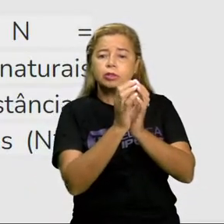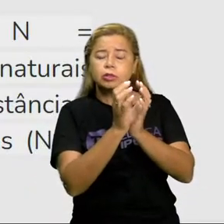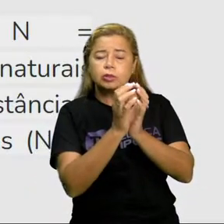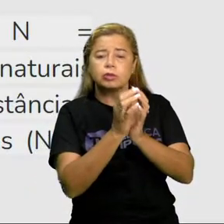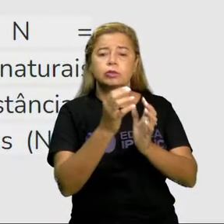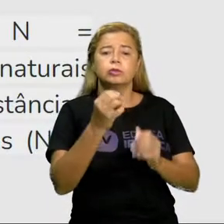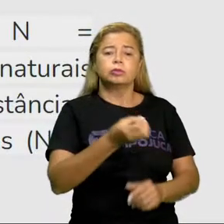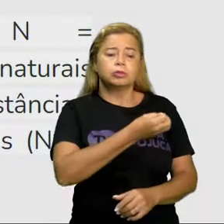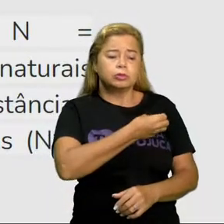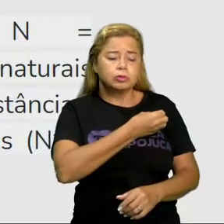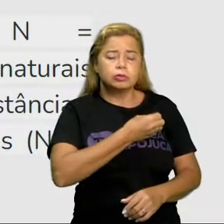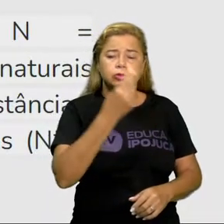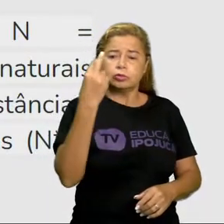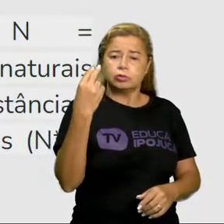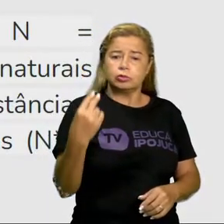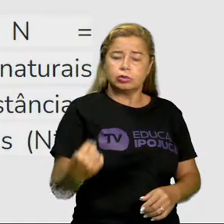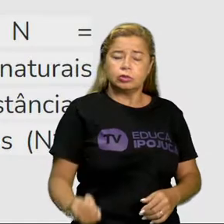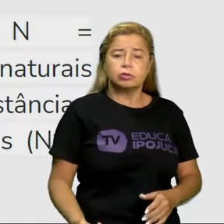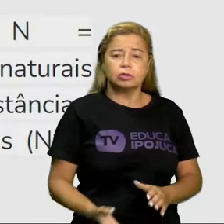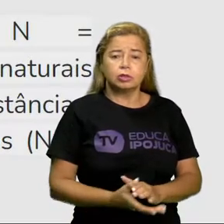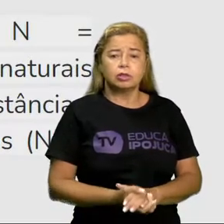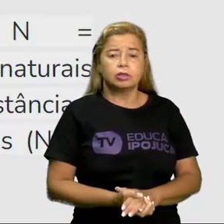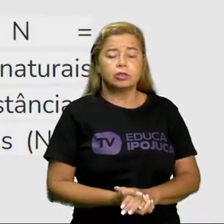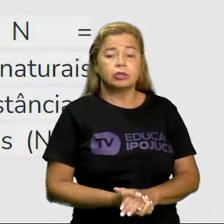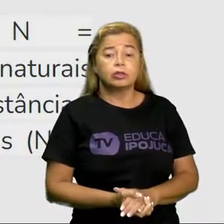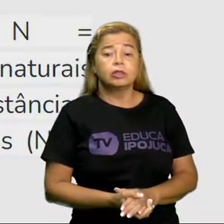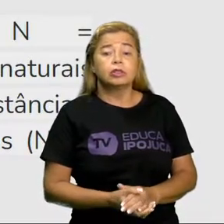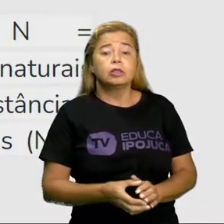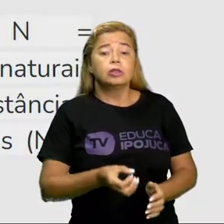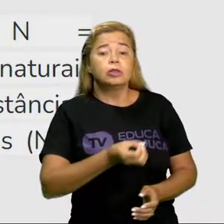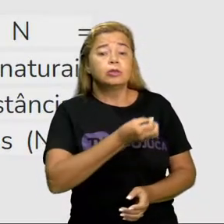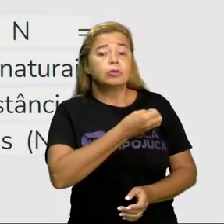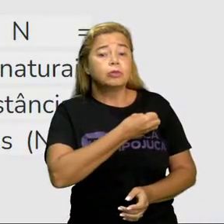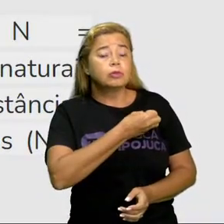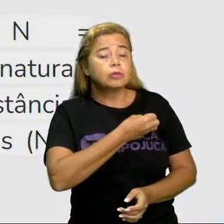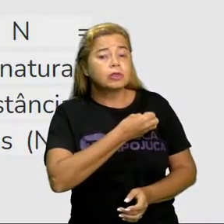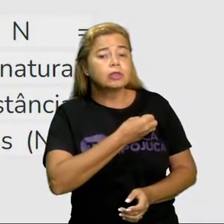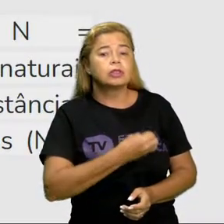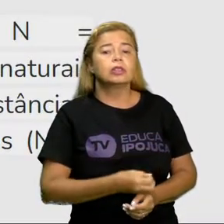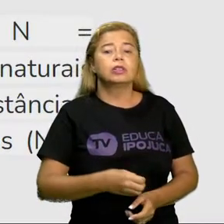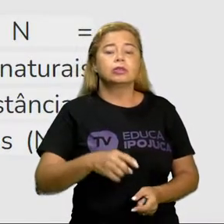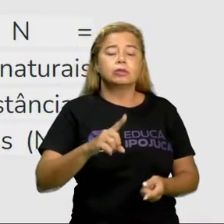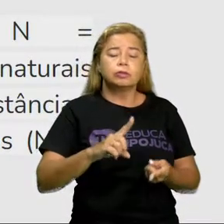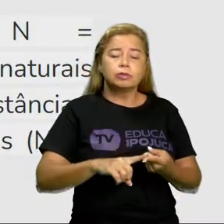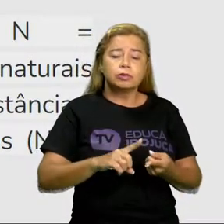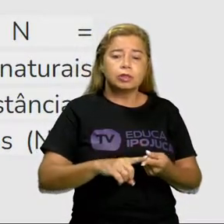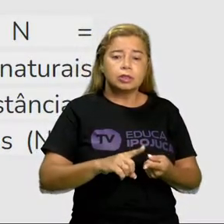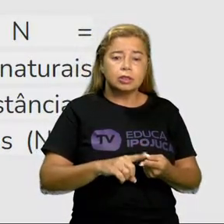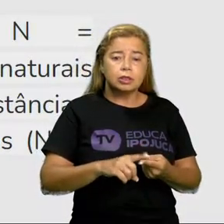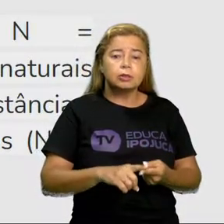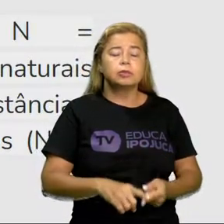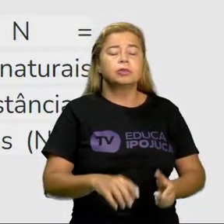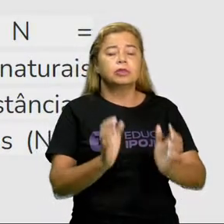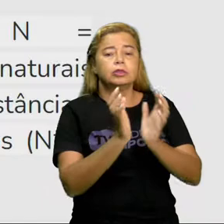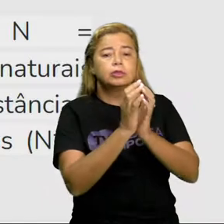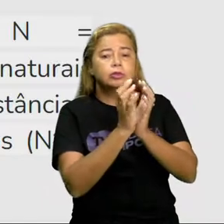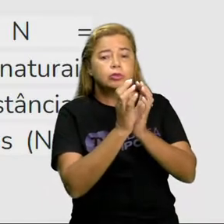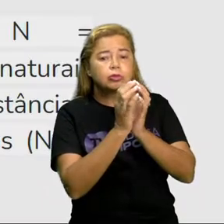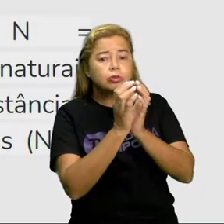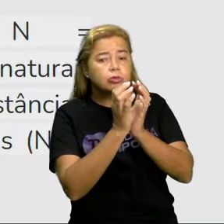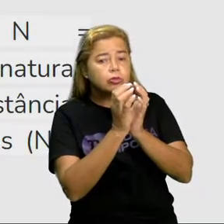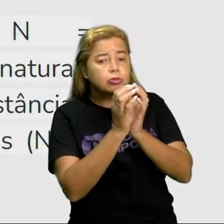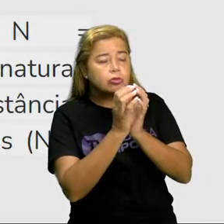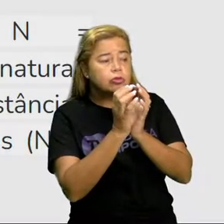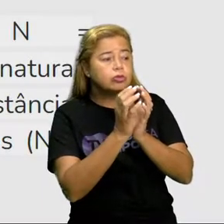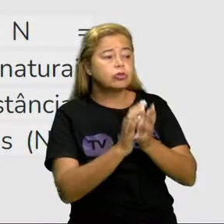negativo. Em outras circunstâncias, ele pertence ao conjunto também dos números naturais não nulos, que é esse conjunto aqui,